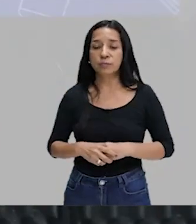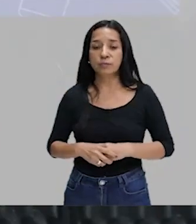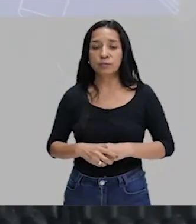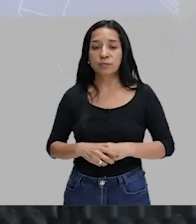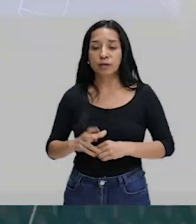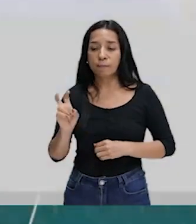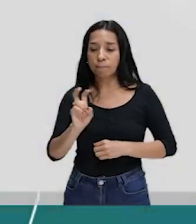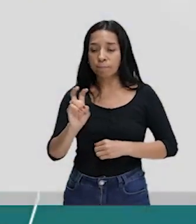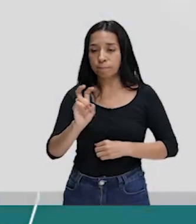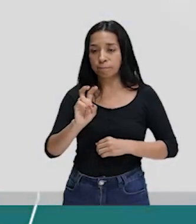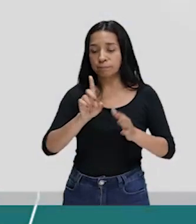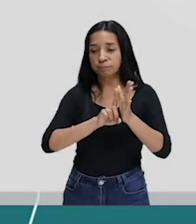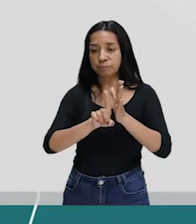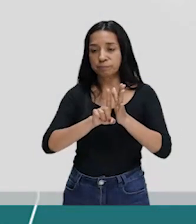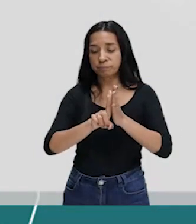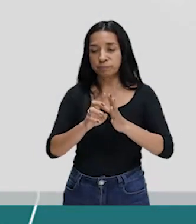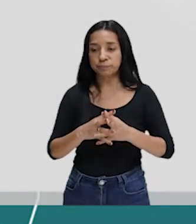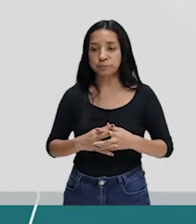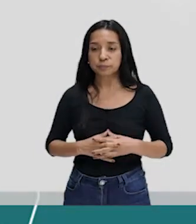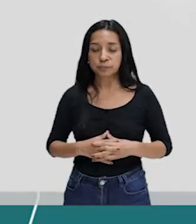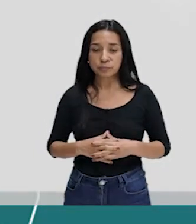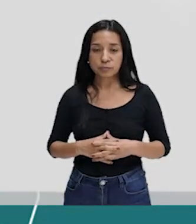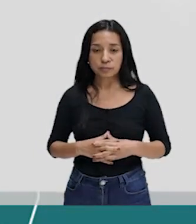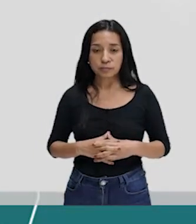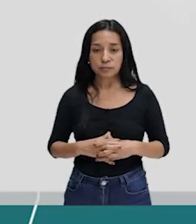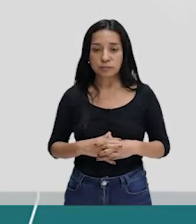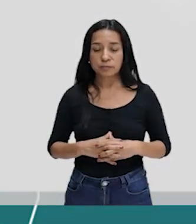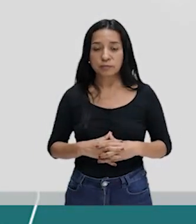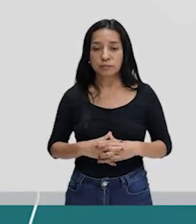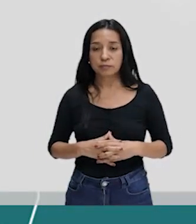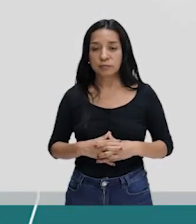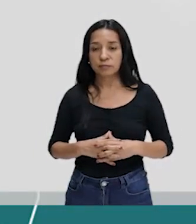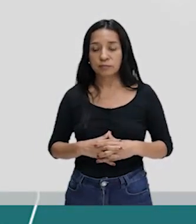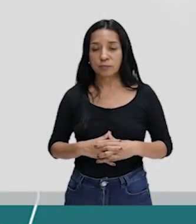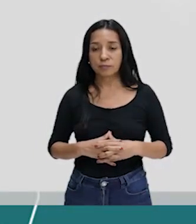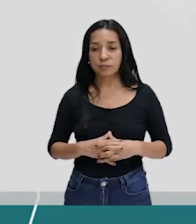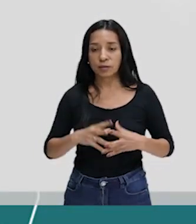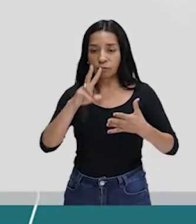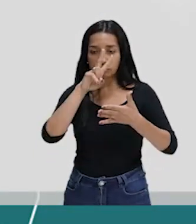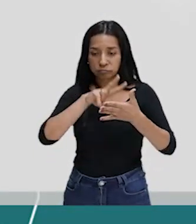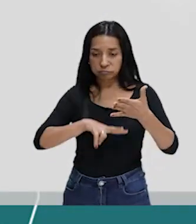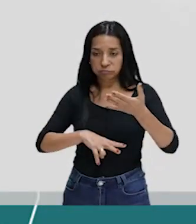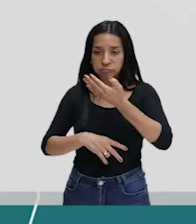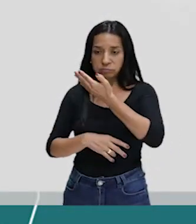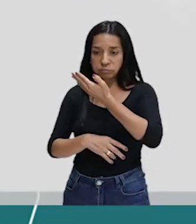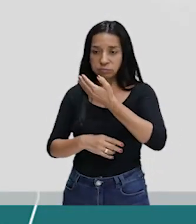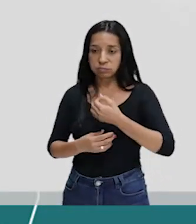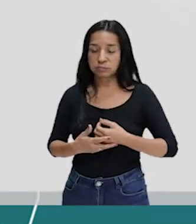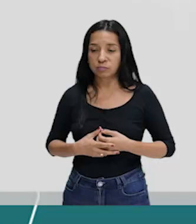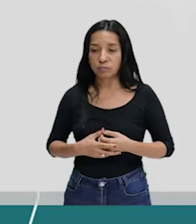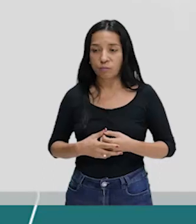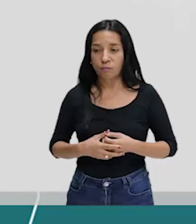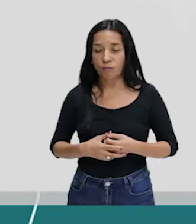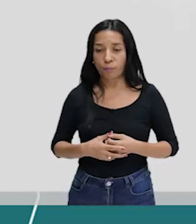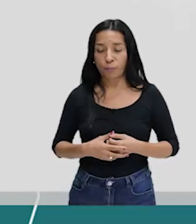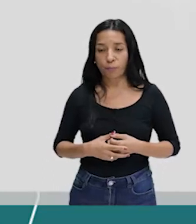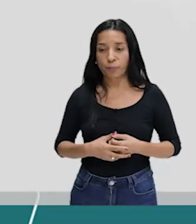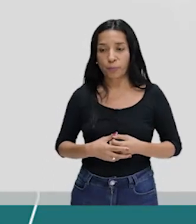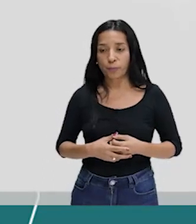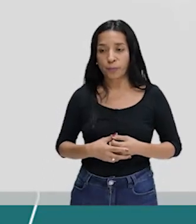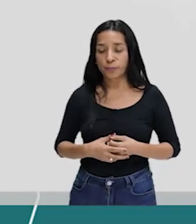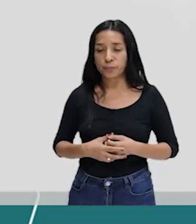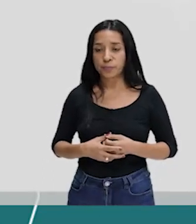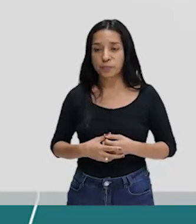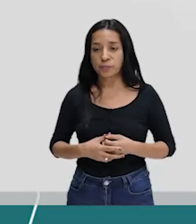a quinta questão. Diz o seguinte, ó. Quando uma estrela começa a fundir